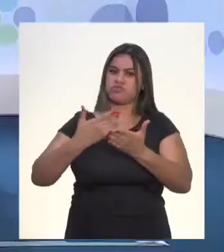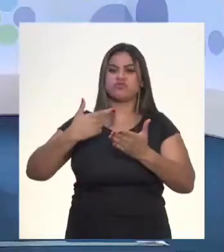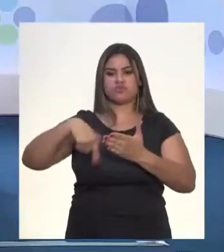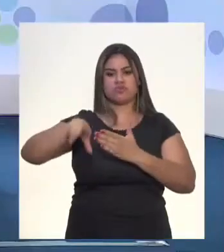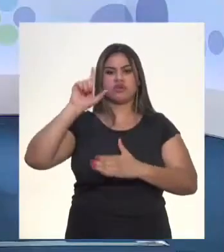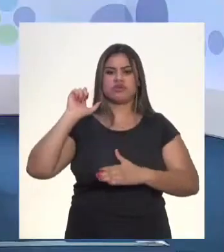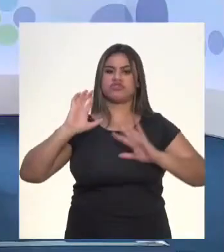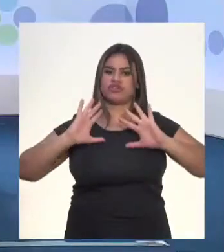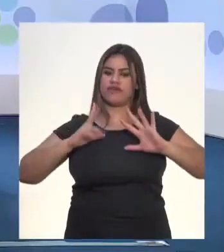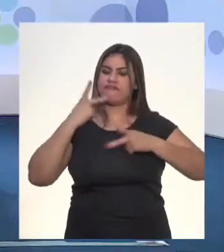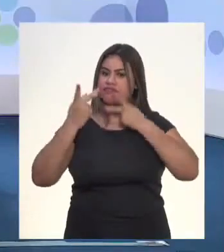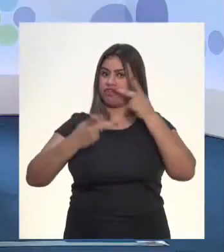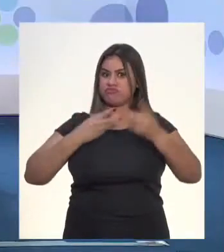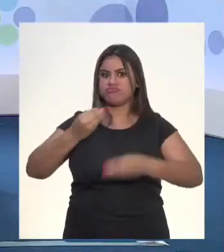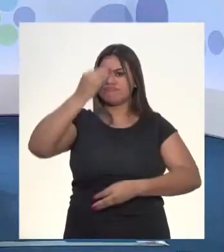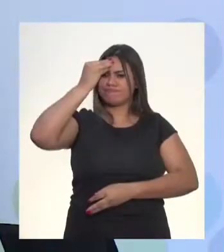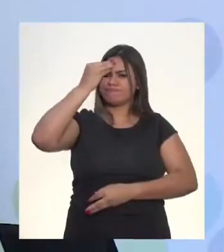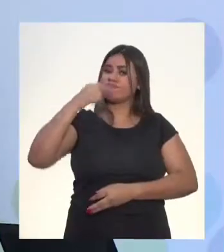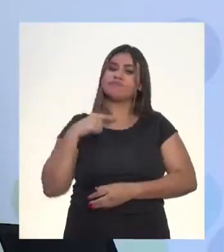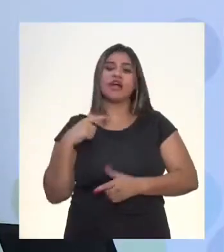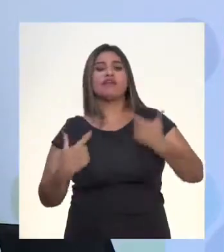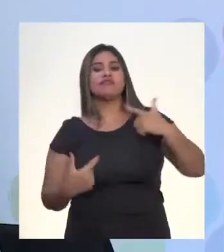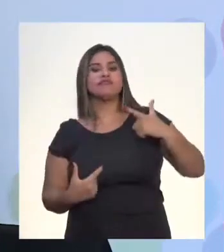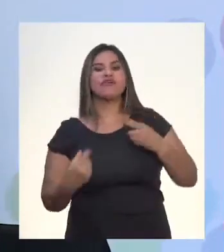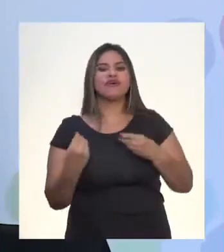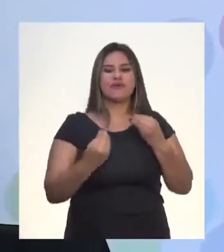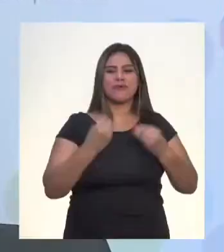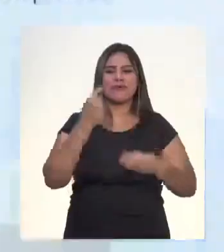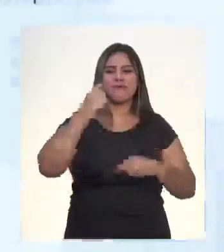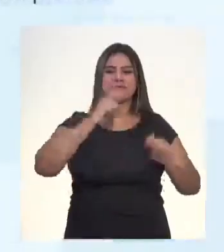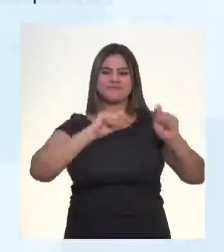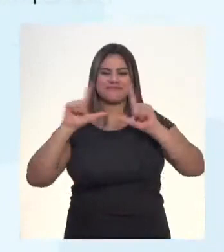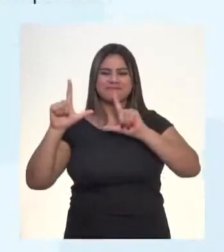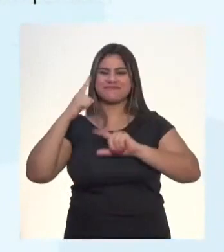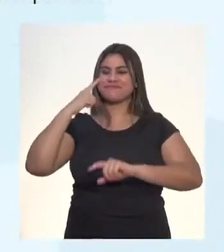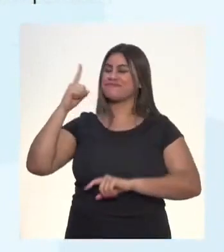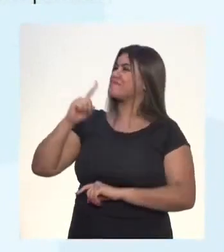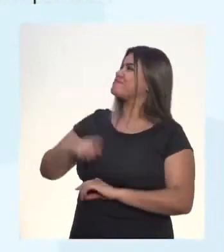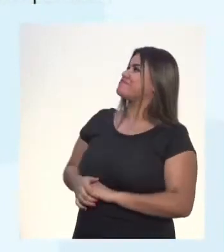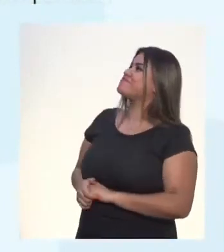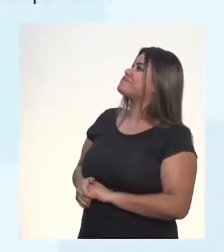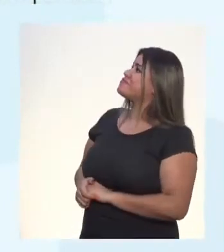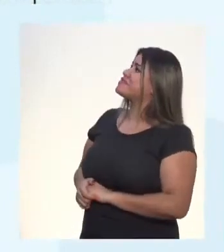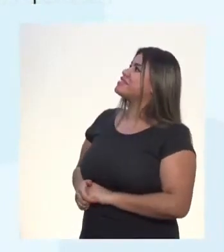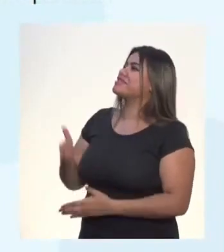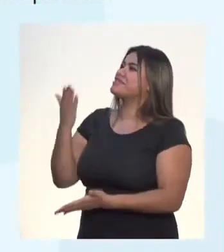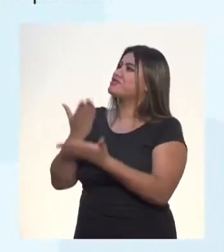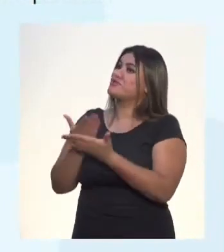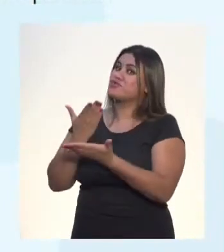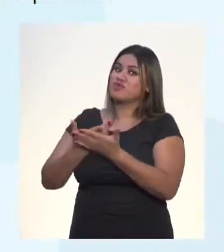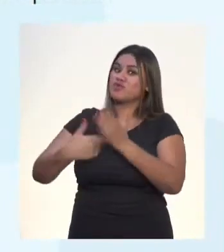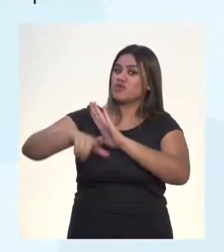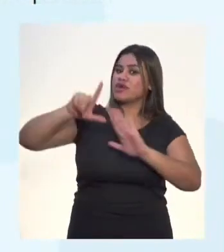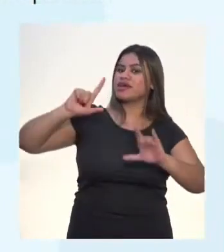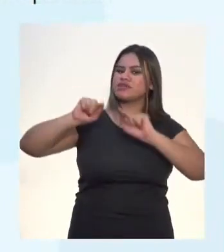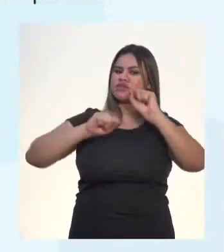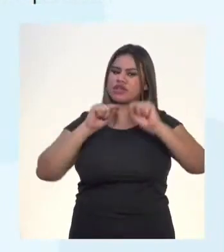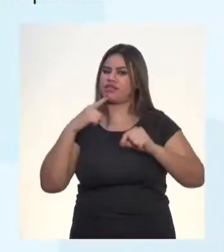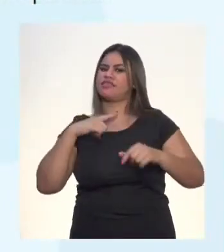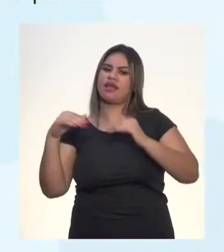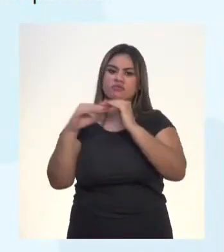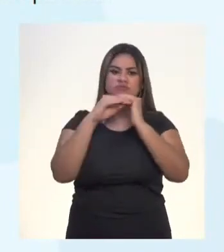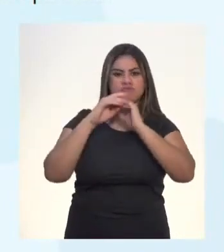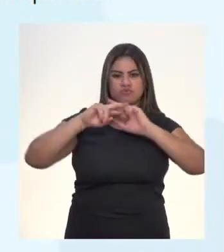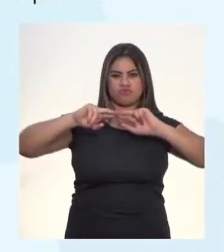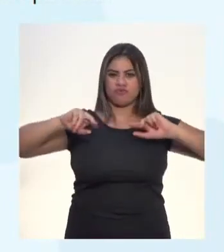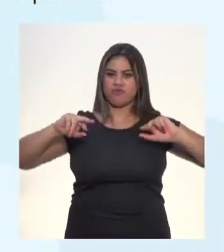se ficou. Então, ó, vai aparecer aí para vocês na tela, que a gente viu, né, na aula anterior, que existem diversos tipos de desigualdade, né?